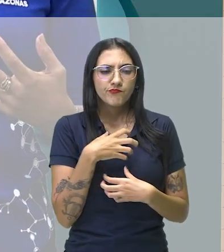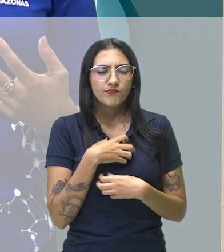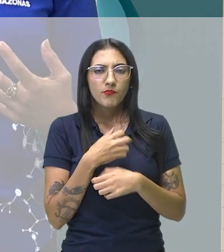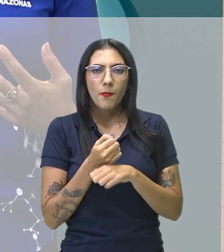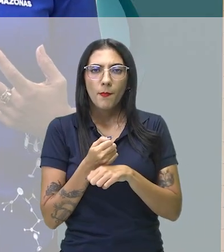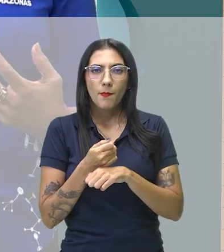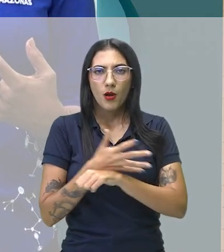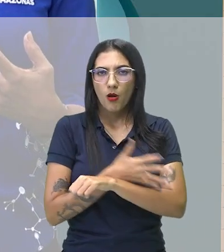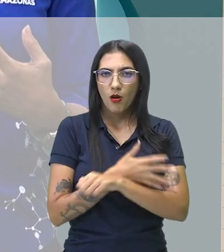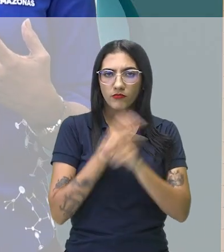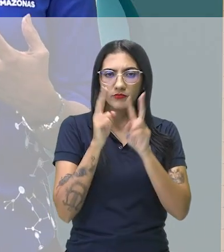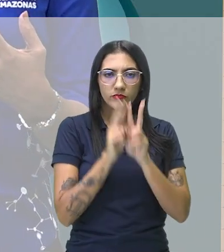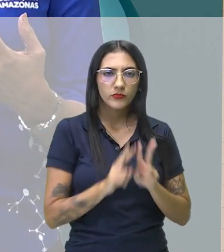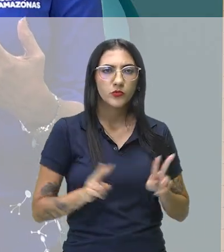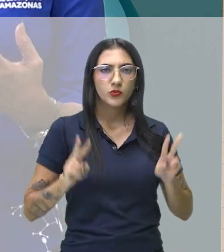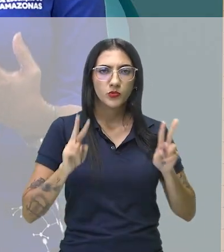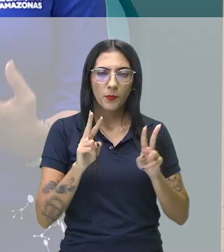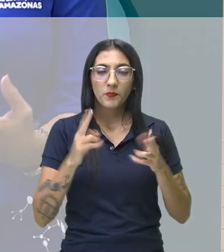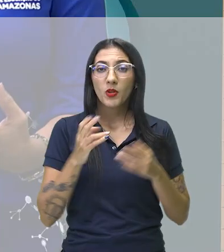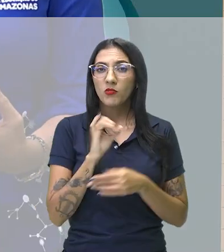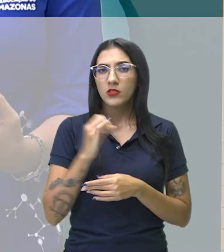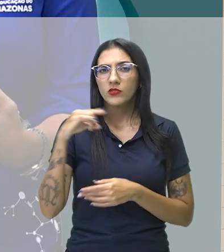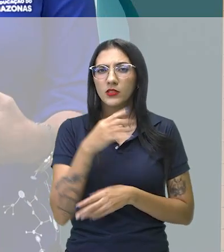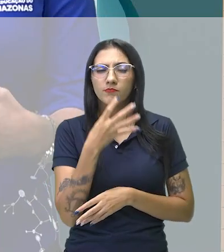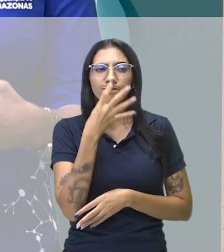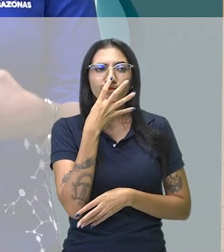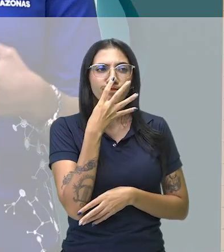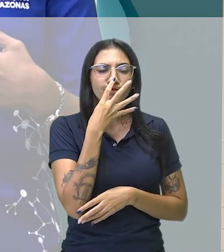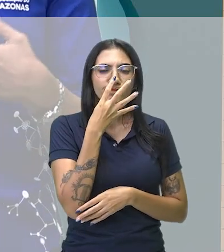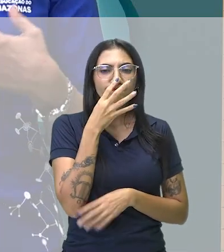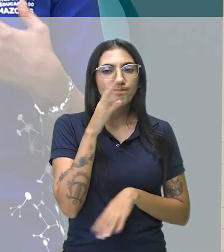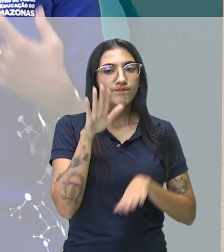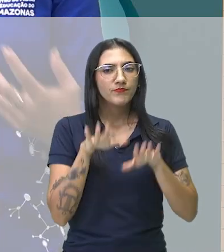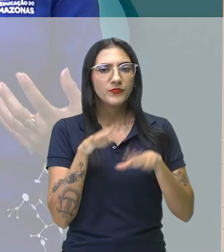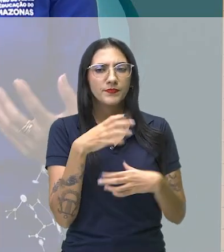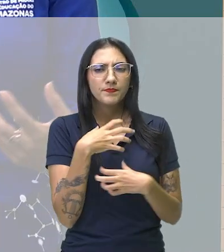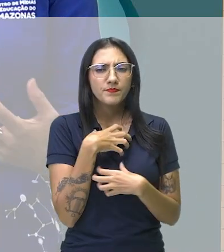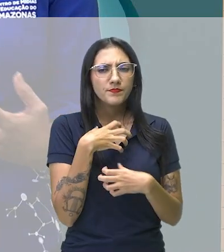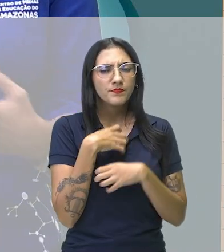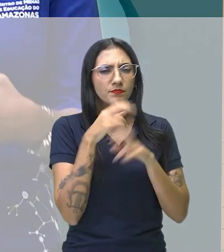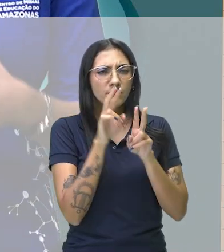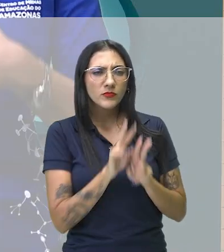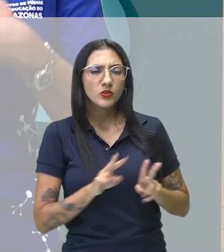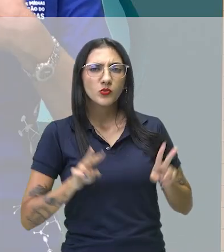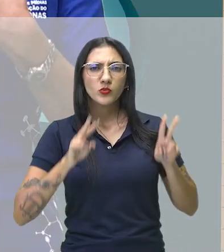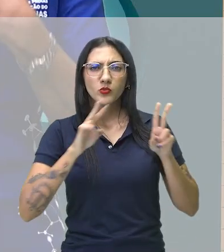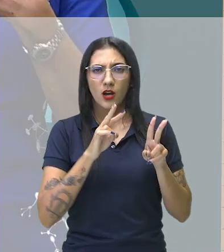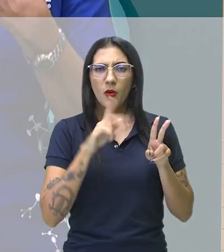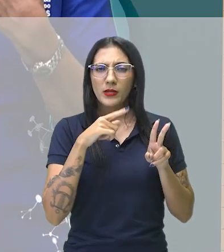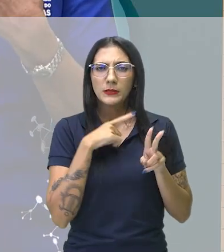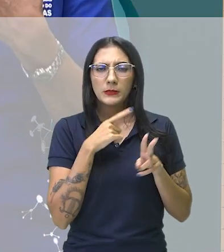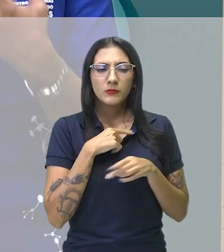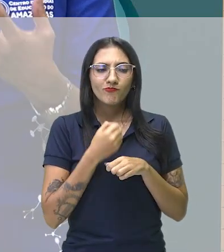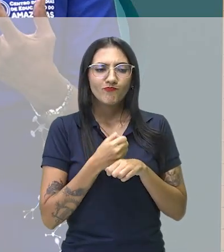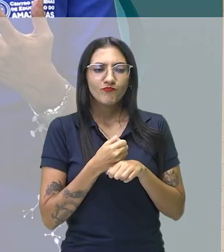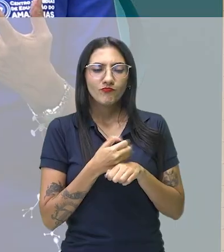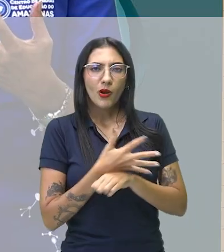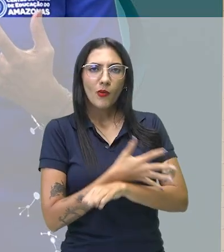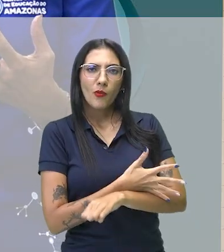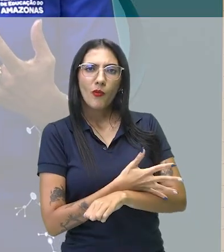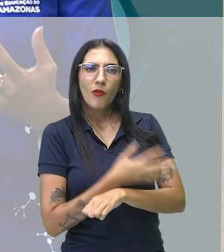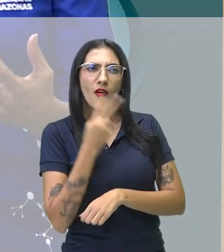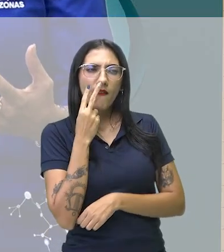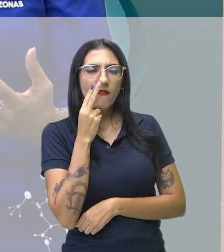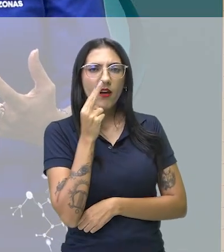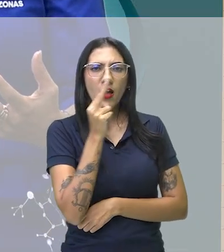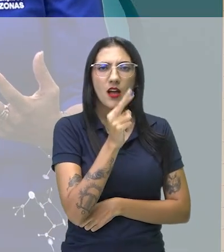evocar emoções. Então, quando você aprecia uma obra, você tem essa experiência estética. Então, ela cria ali emoções